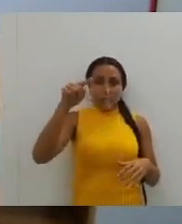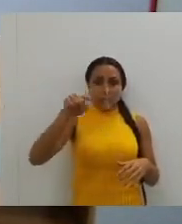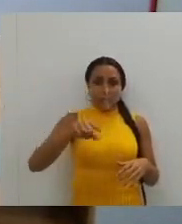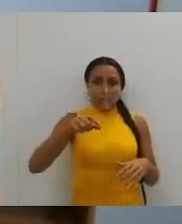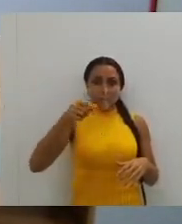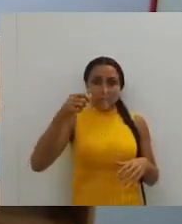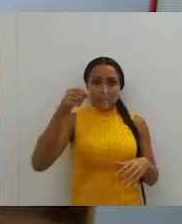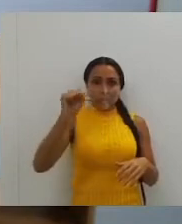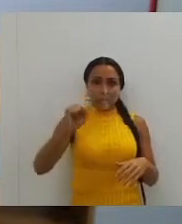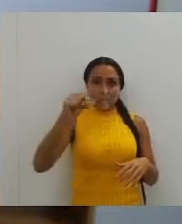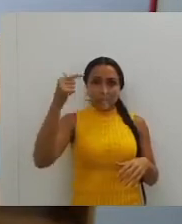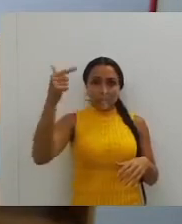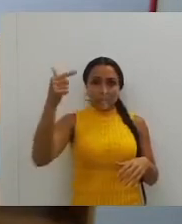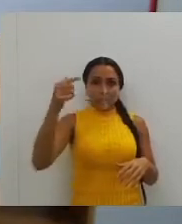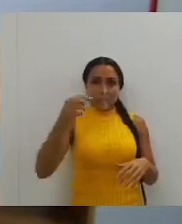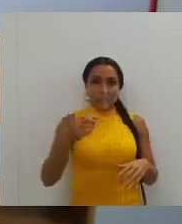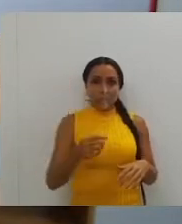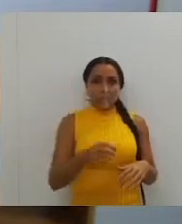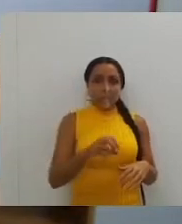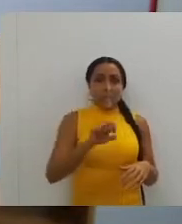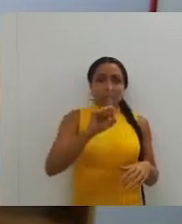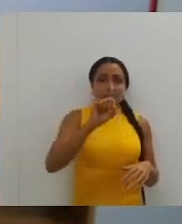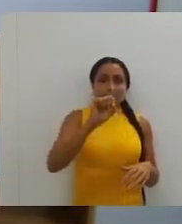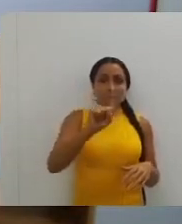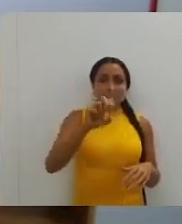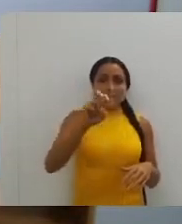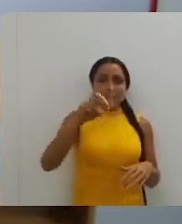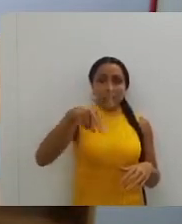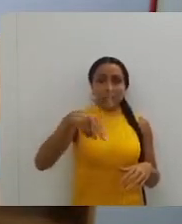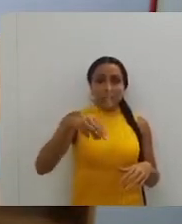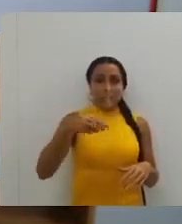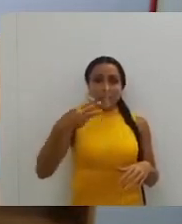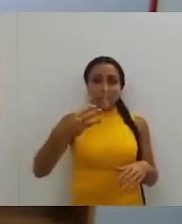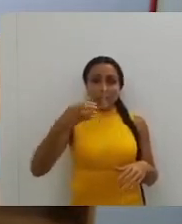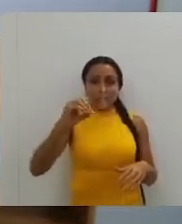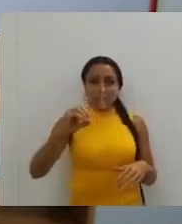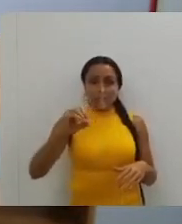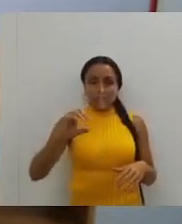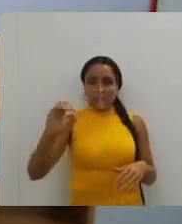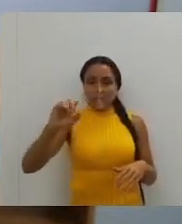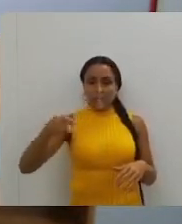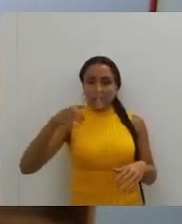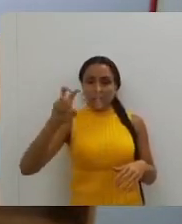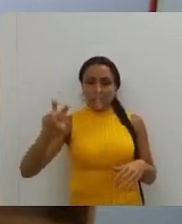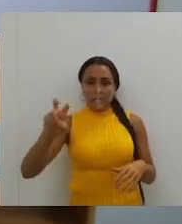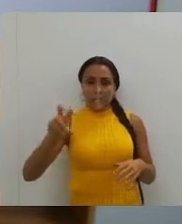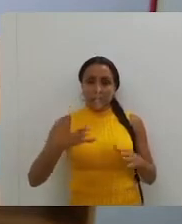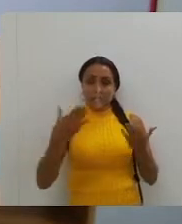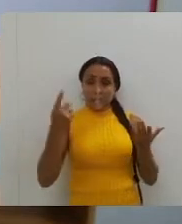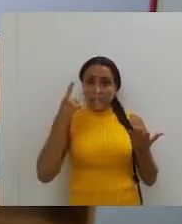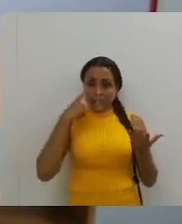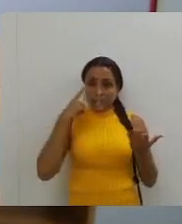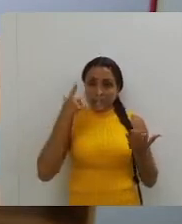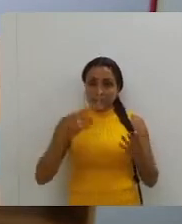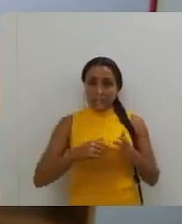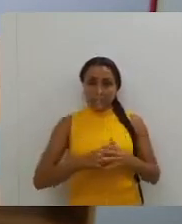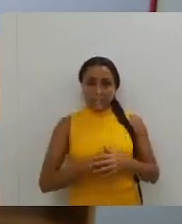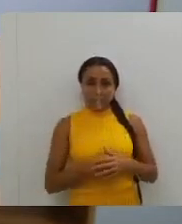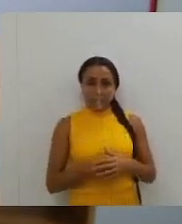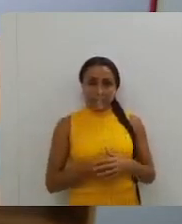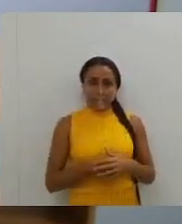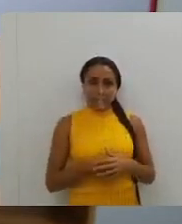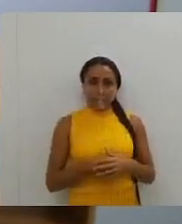do ângulo vale meio. Gente, vamos prestar atenção bem direitinho ao plano inclinado. Nós temos o plano